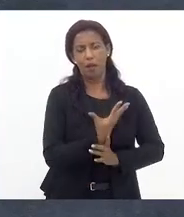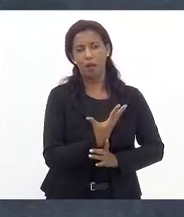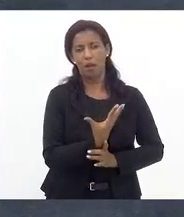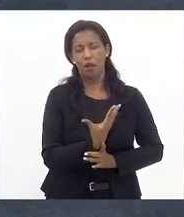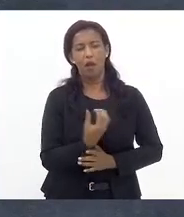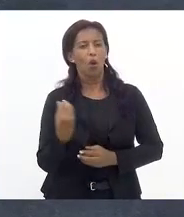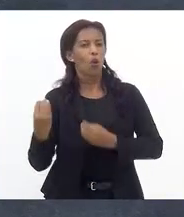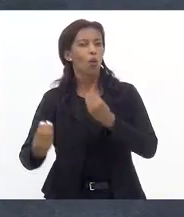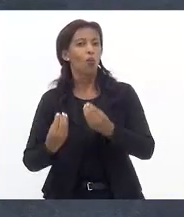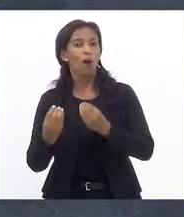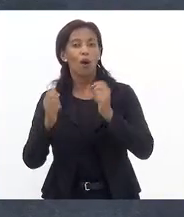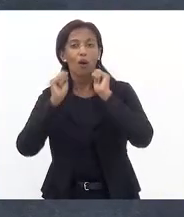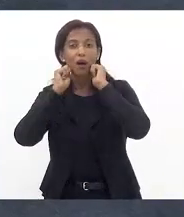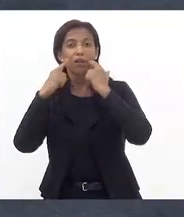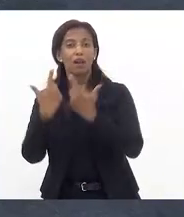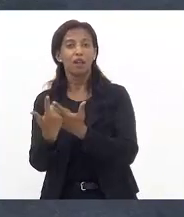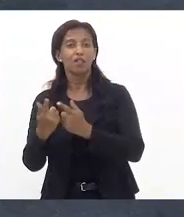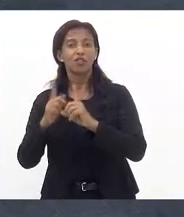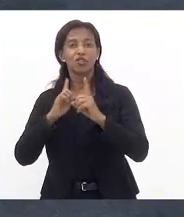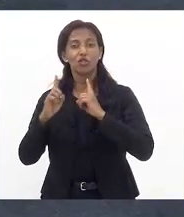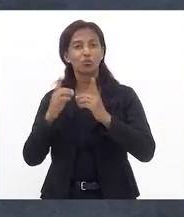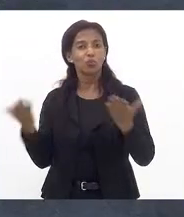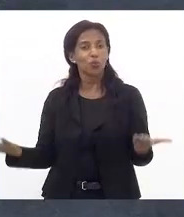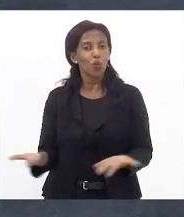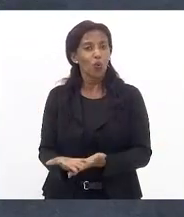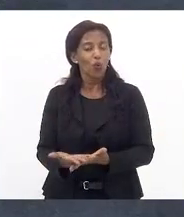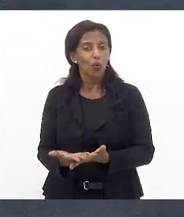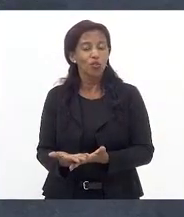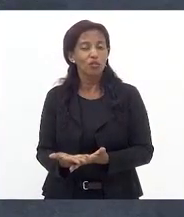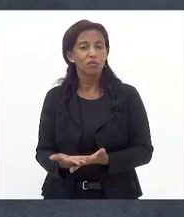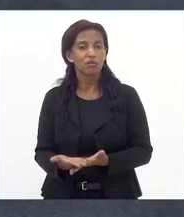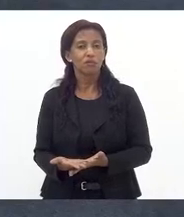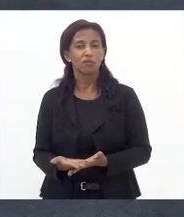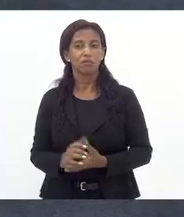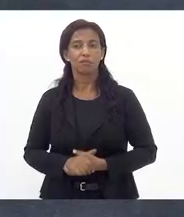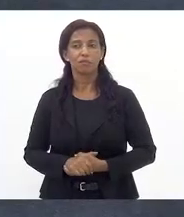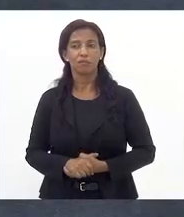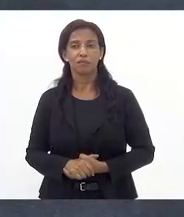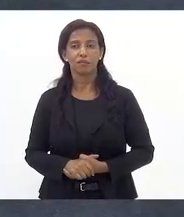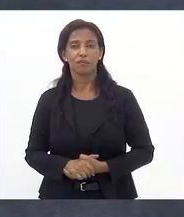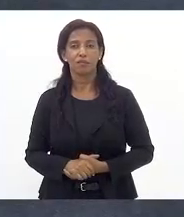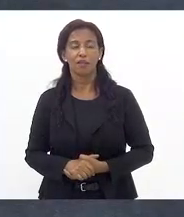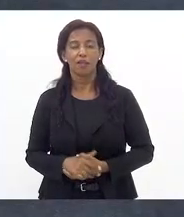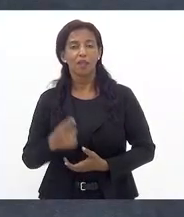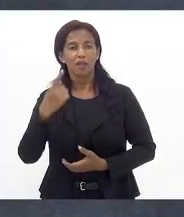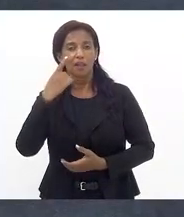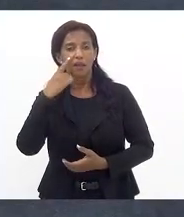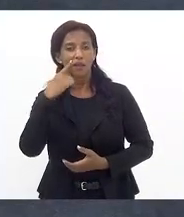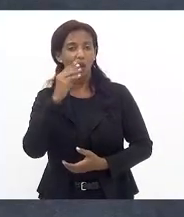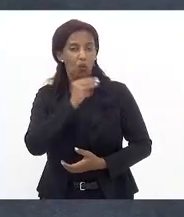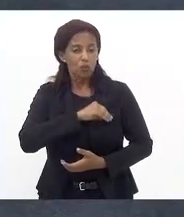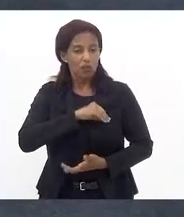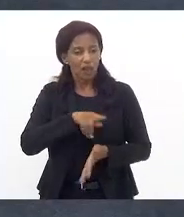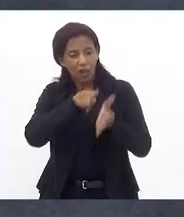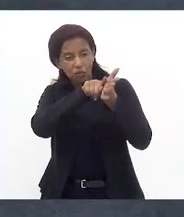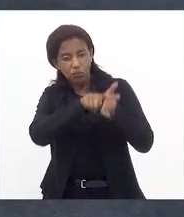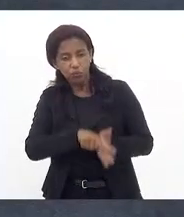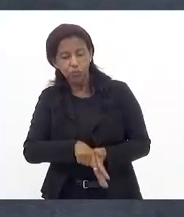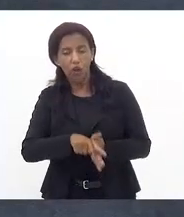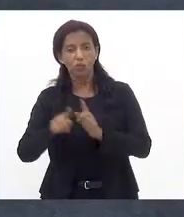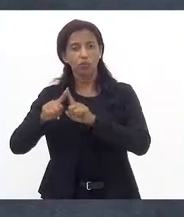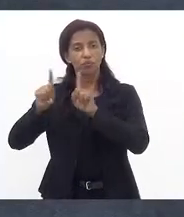algo que a Alerj discutiu hoje, que é a questão da revisão dos salários dos servidores do